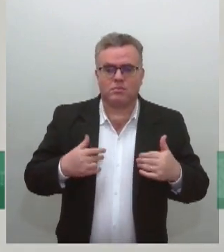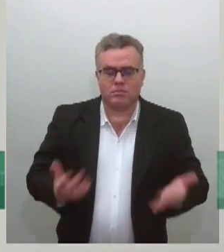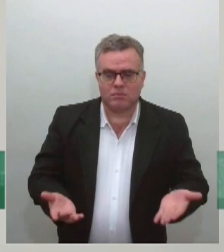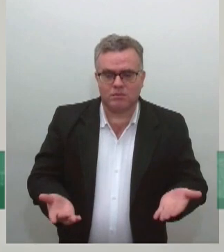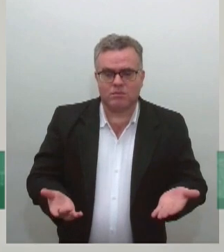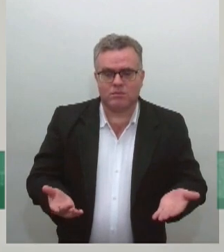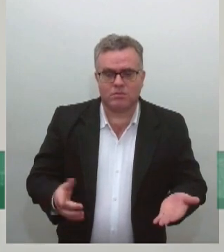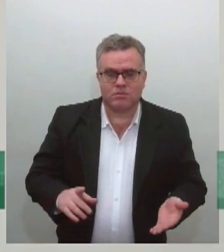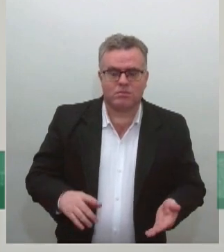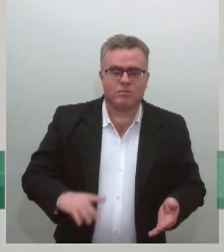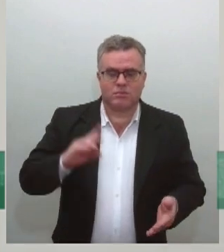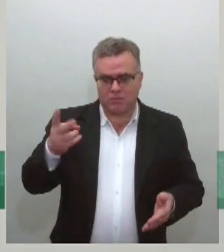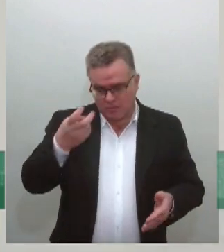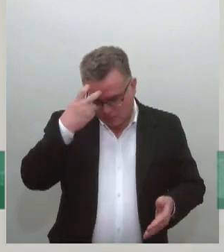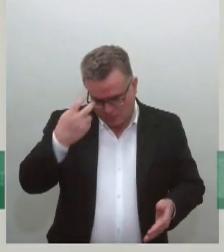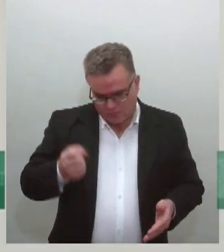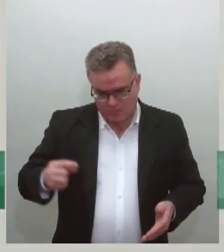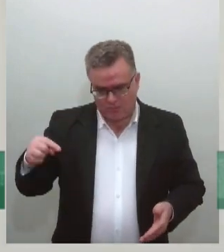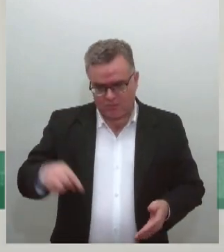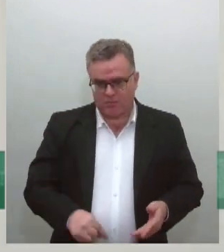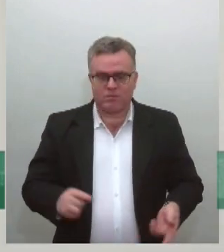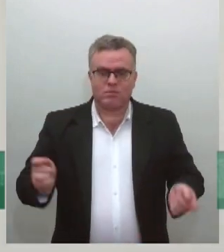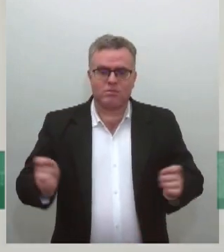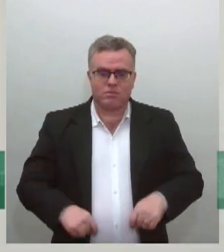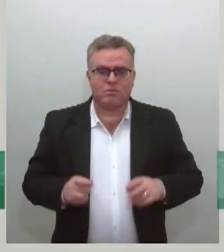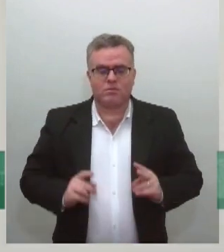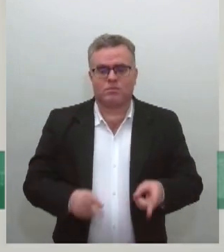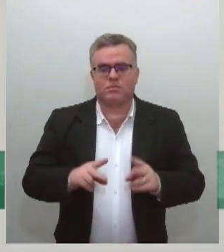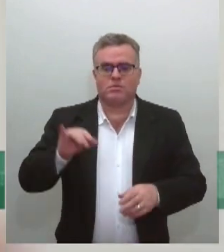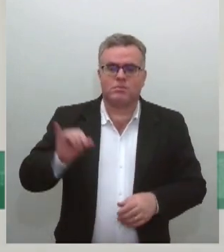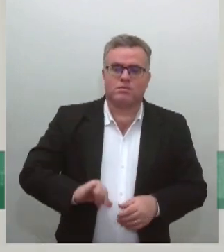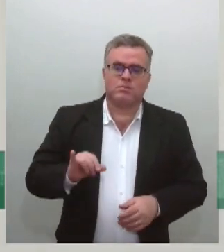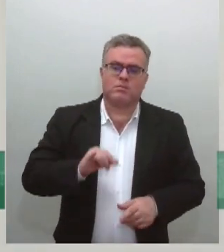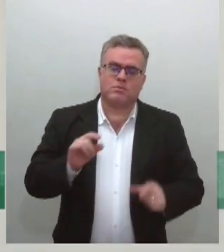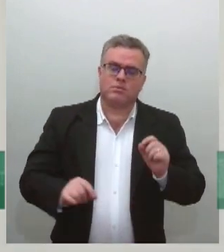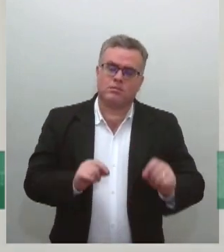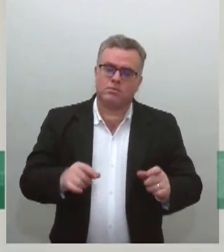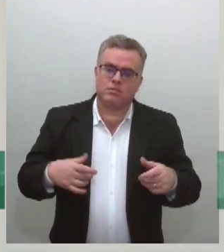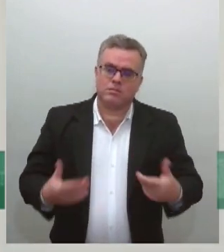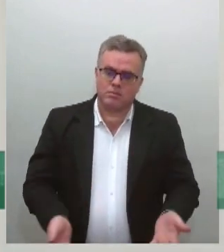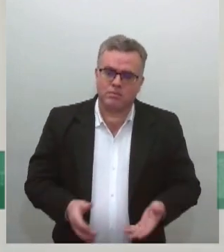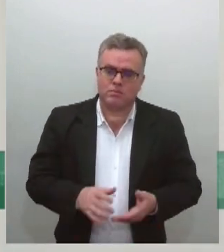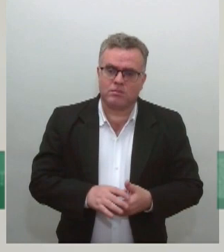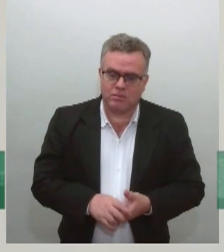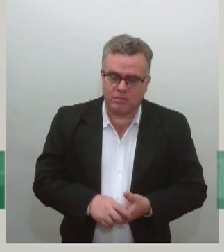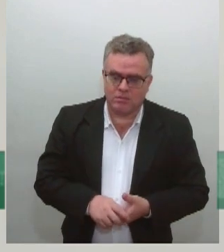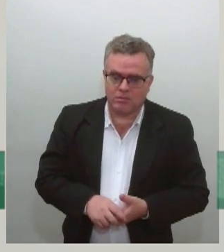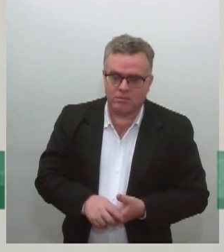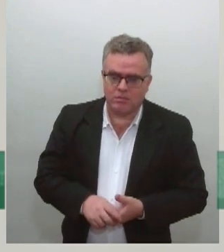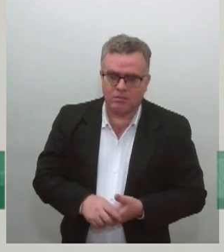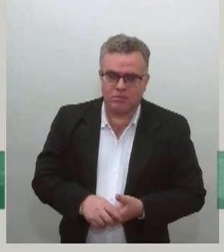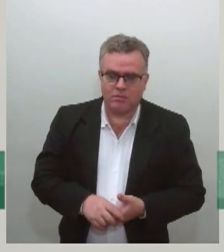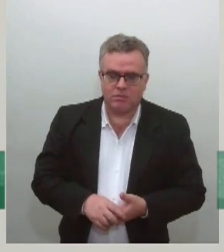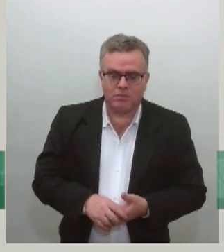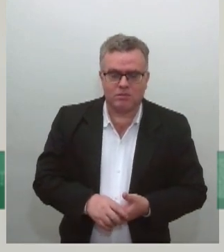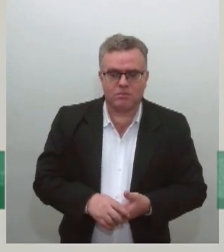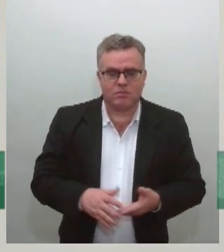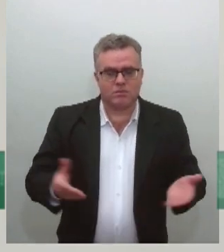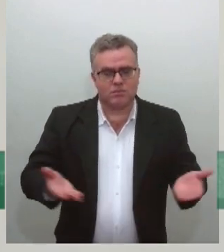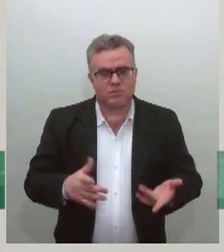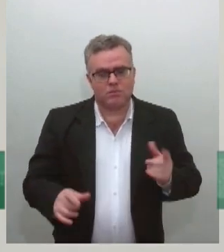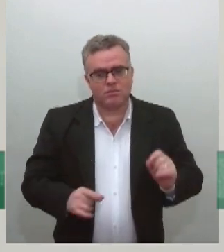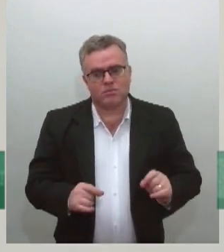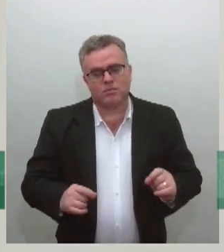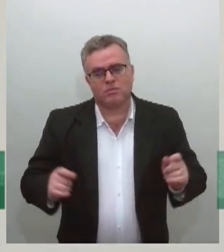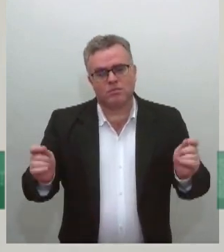sergipana tão diversa, tão importante. Eu quero deixar essa mensagem mesmo de otimismo, pedir